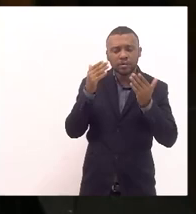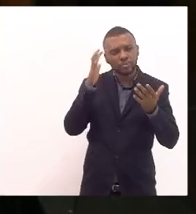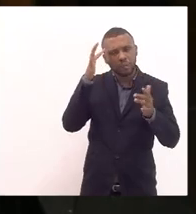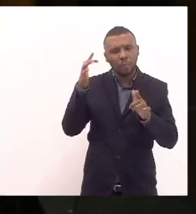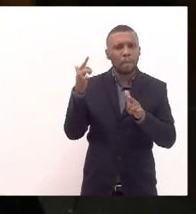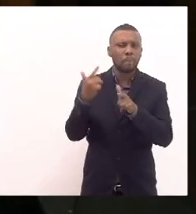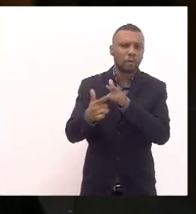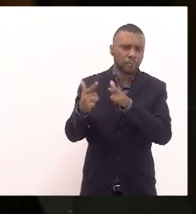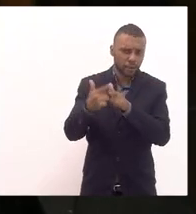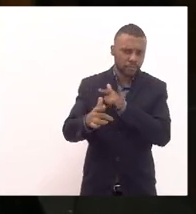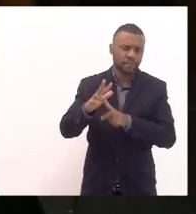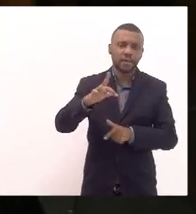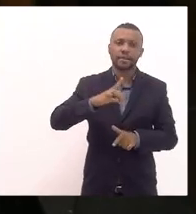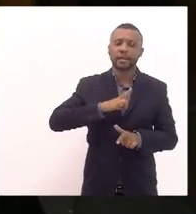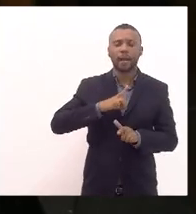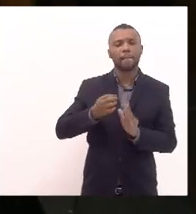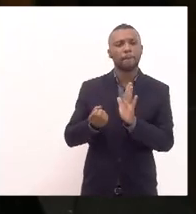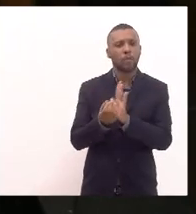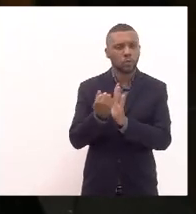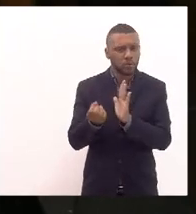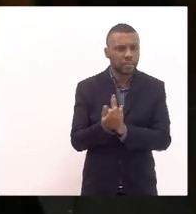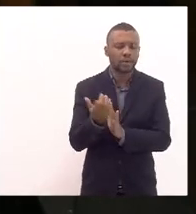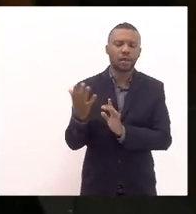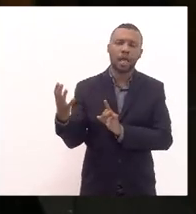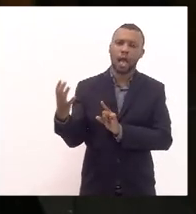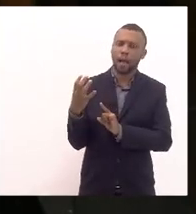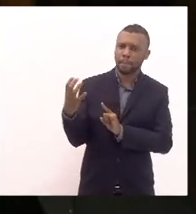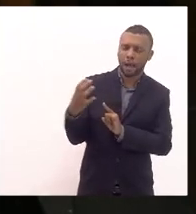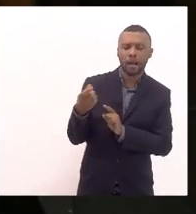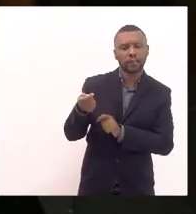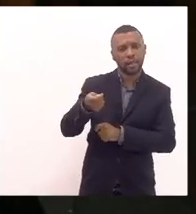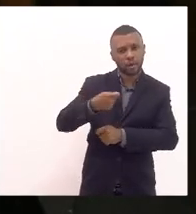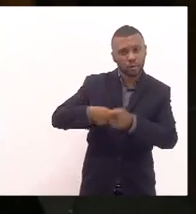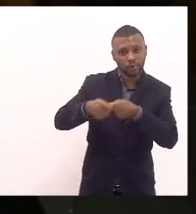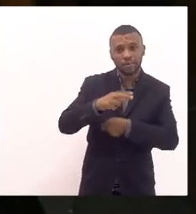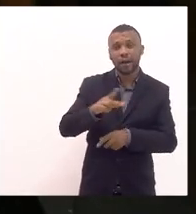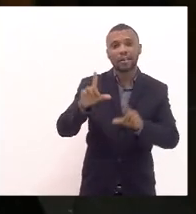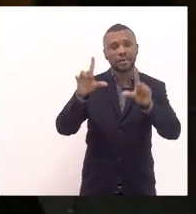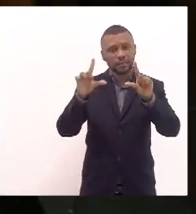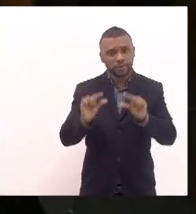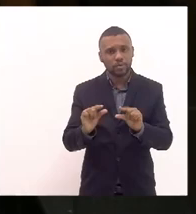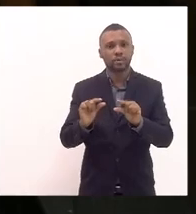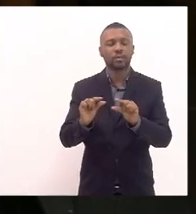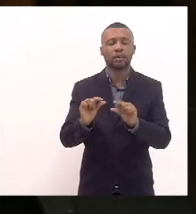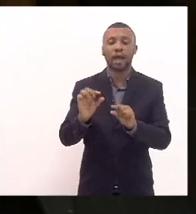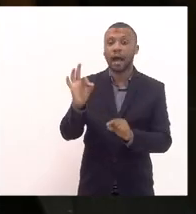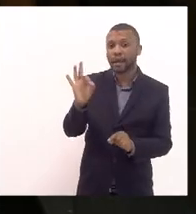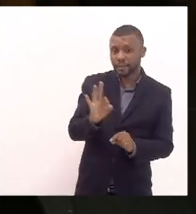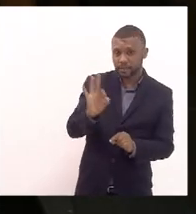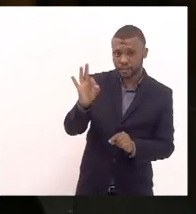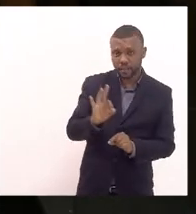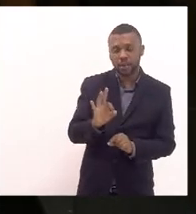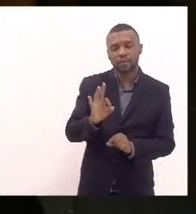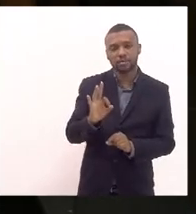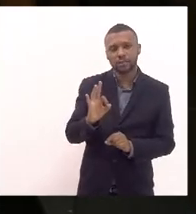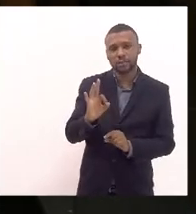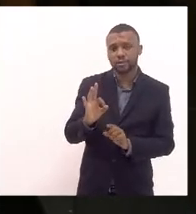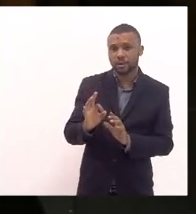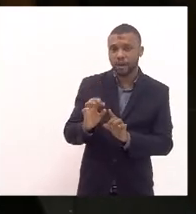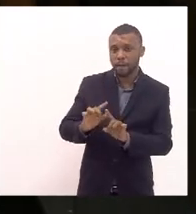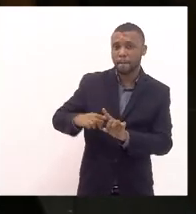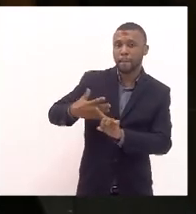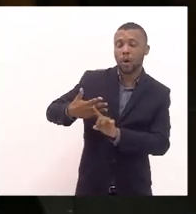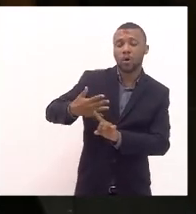vai produzir e abalos na economia e vai diminuir a taxa de crescimento do PIB da economia chinesa